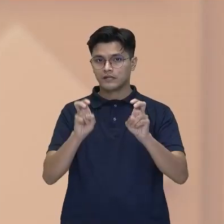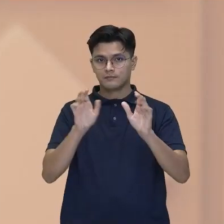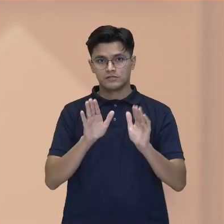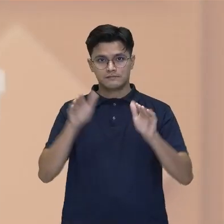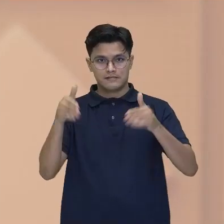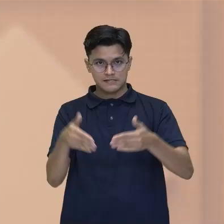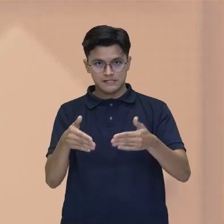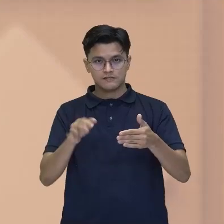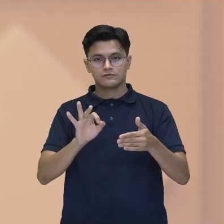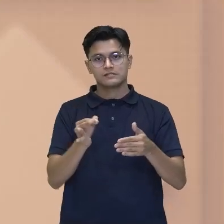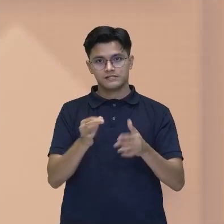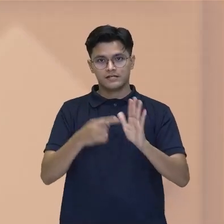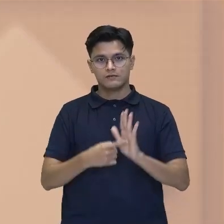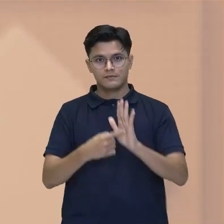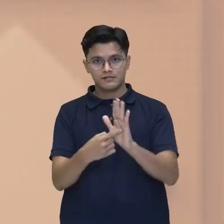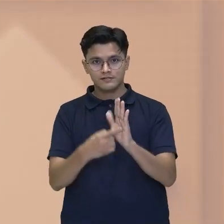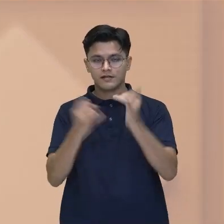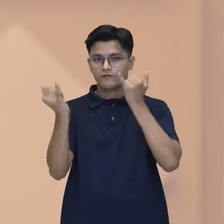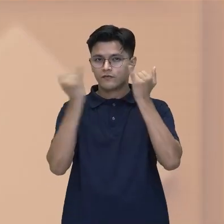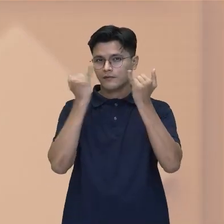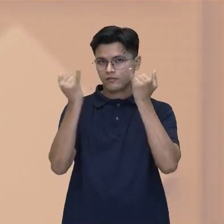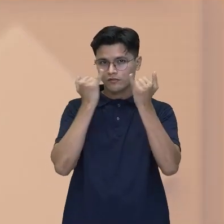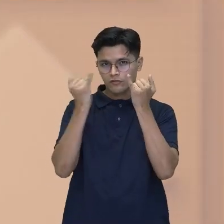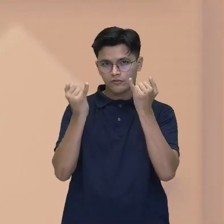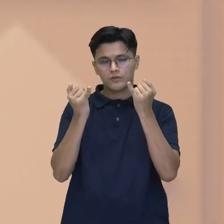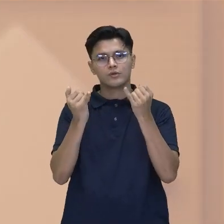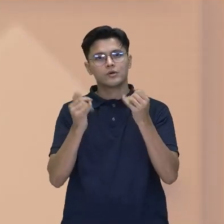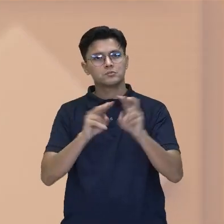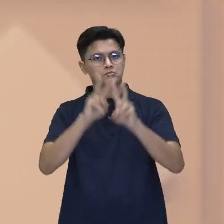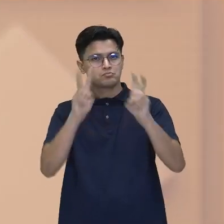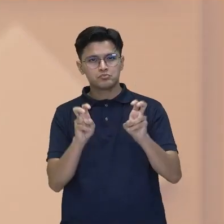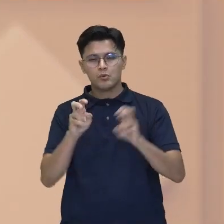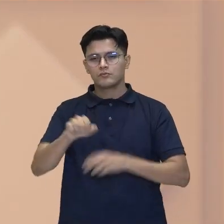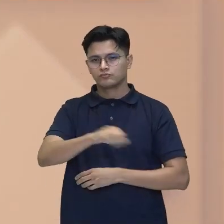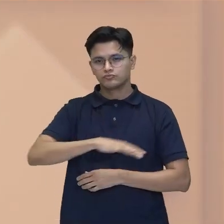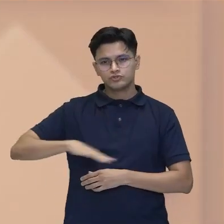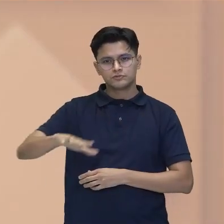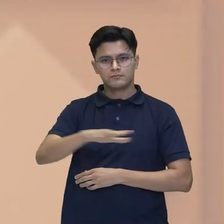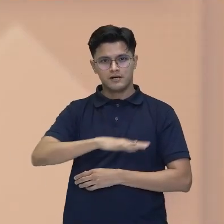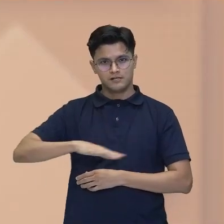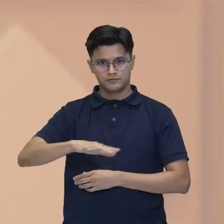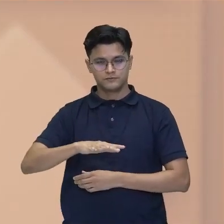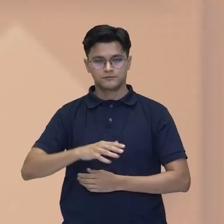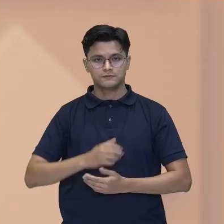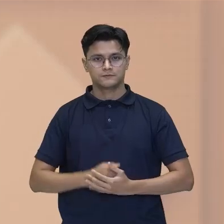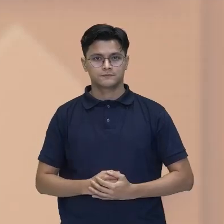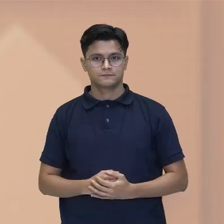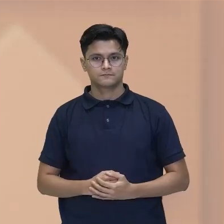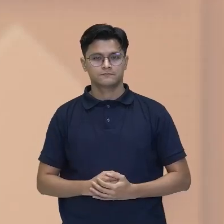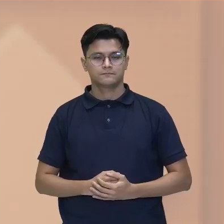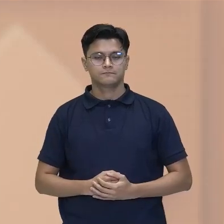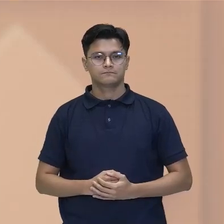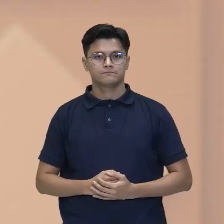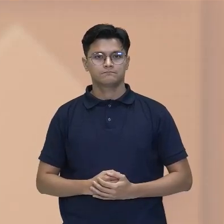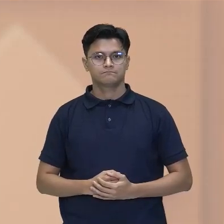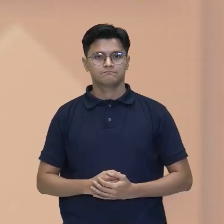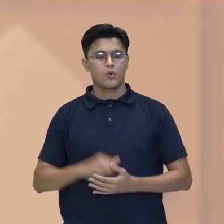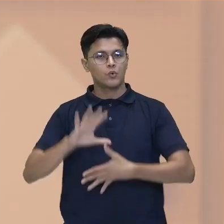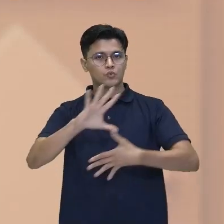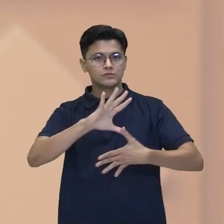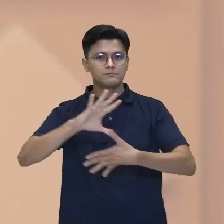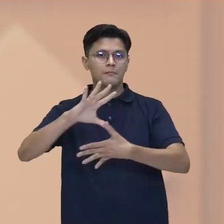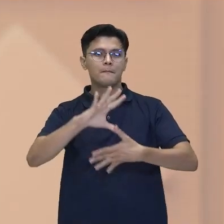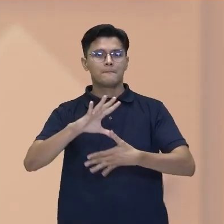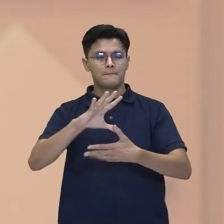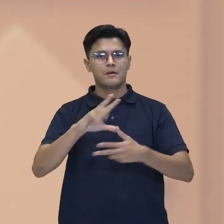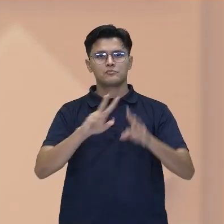apresentar informações relacionadas aos espaços geográficos. E os mapas